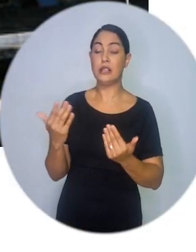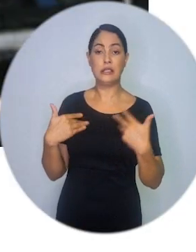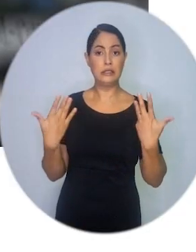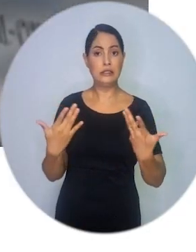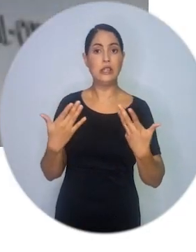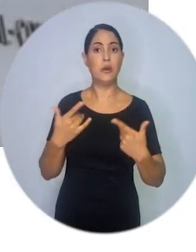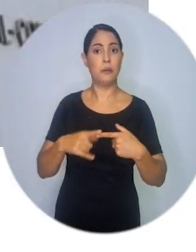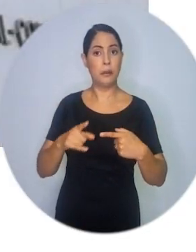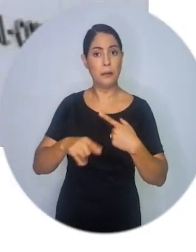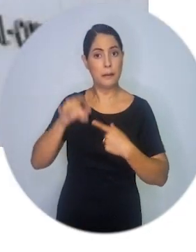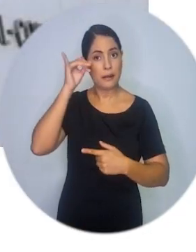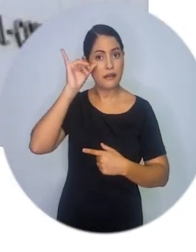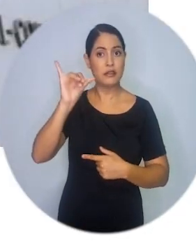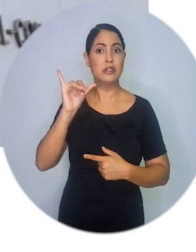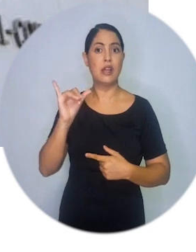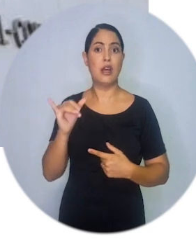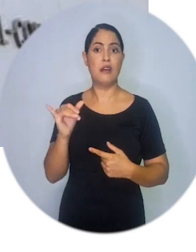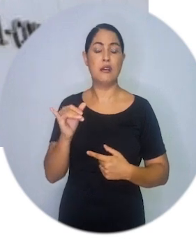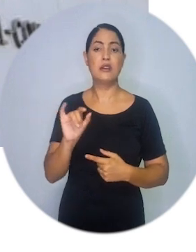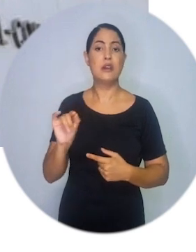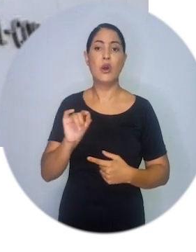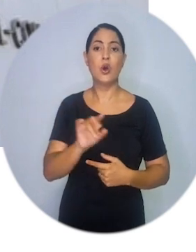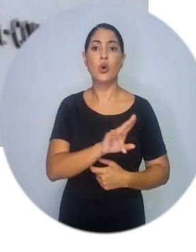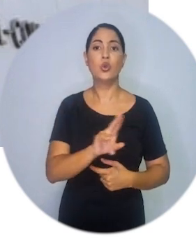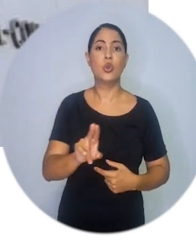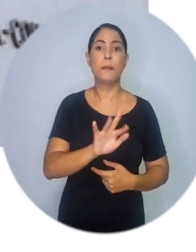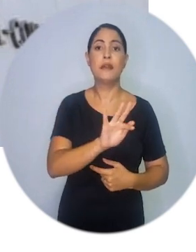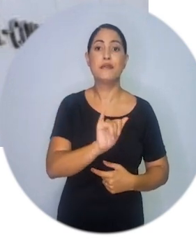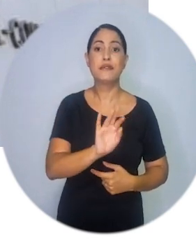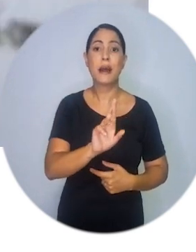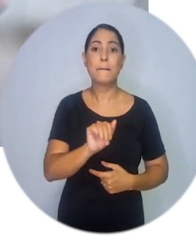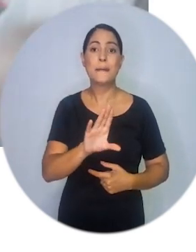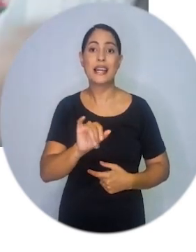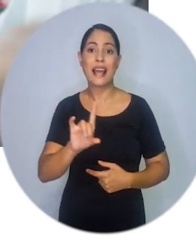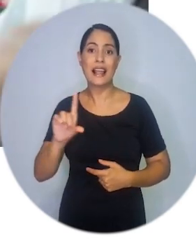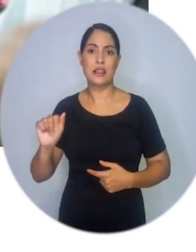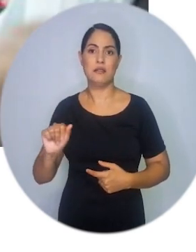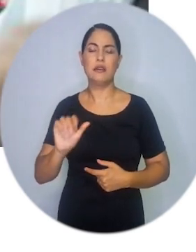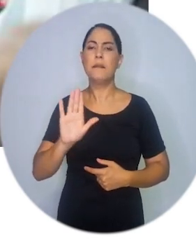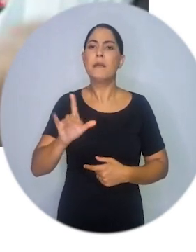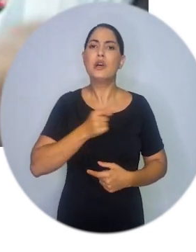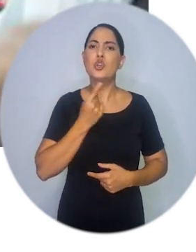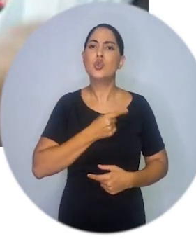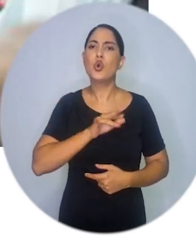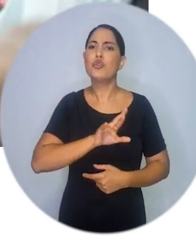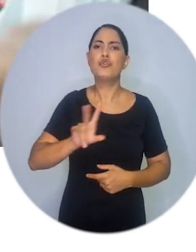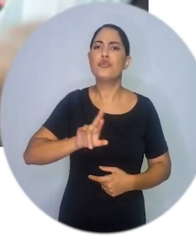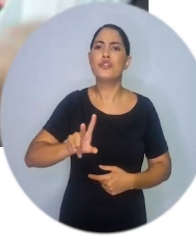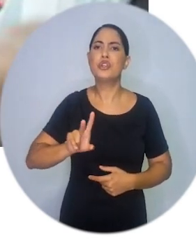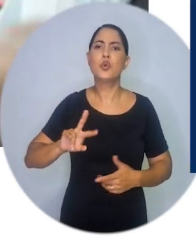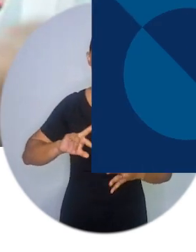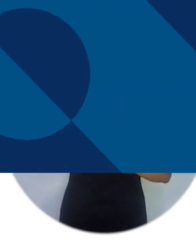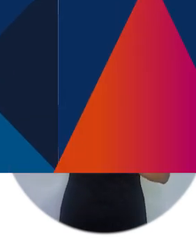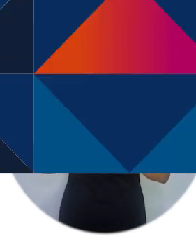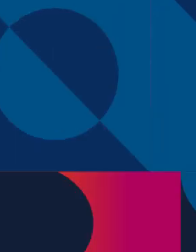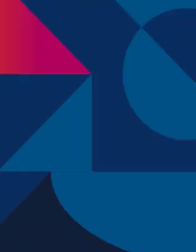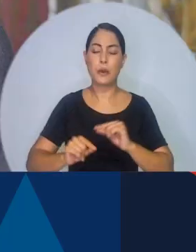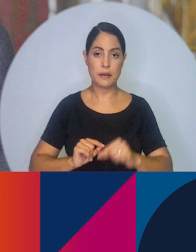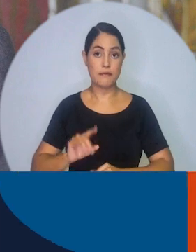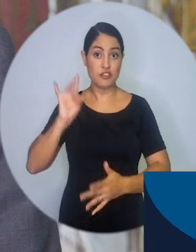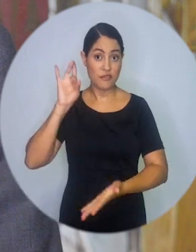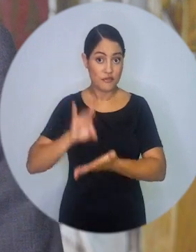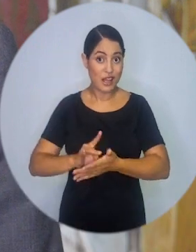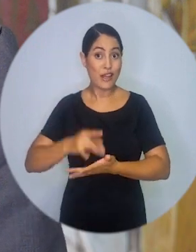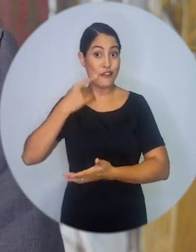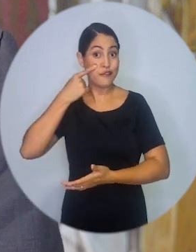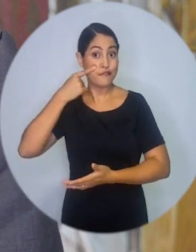alguma rotina para evitar esse tipo de demanda chamada fabricada. O que acontece que a gente tem que saber diferenciar? O que são demandas